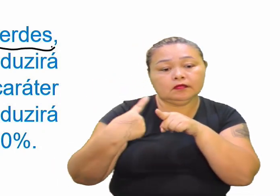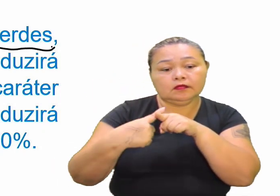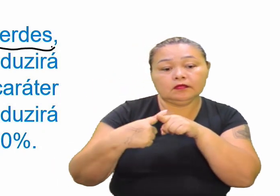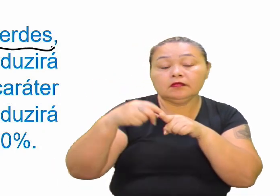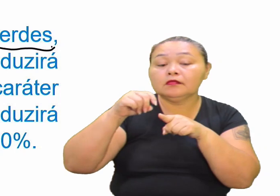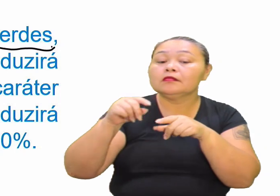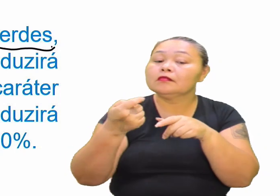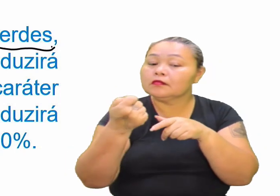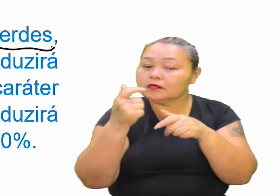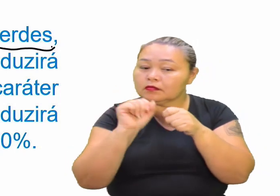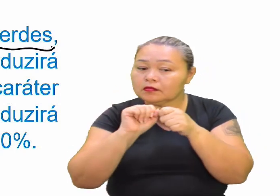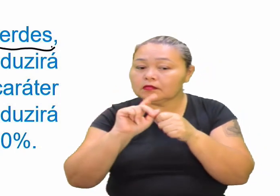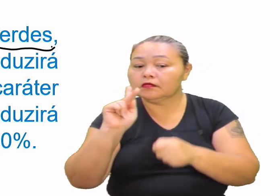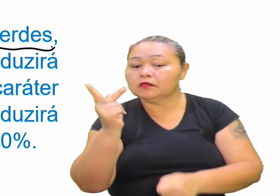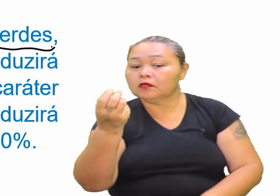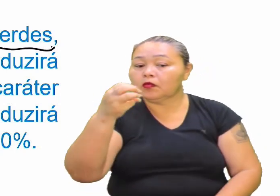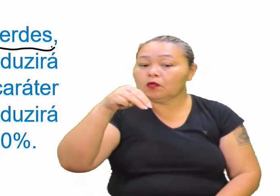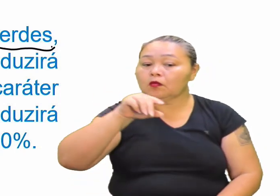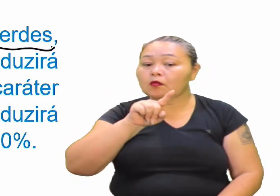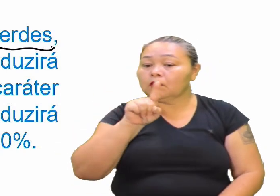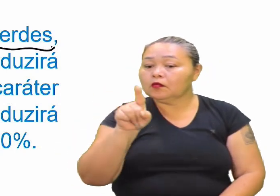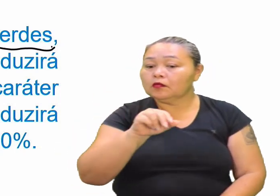porque se a ervilha for